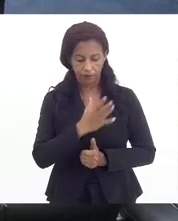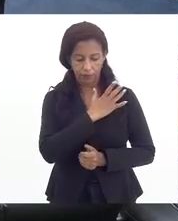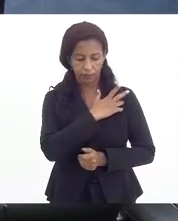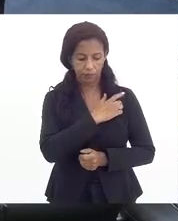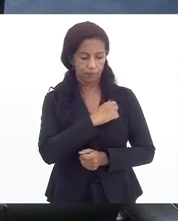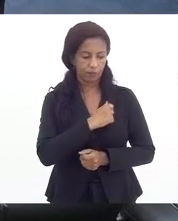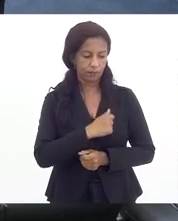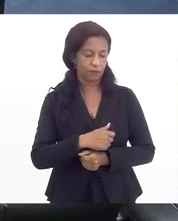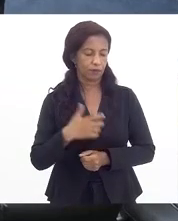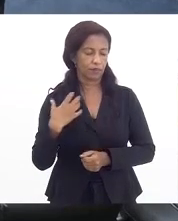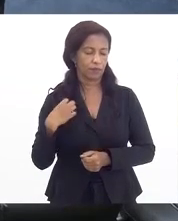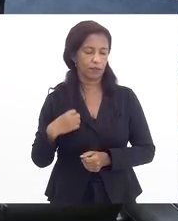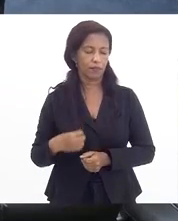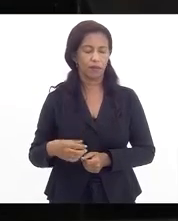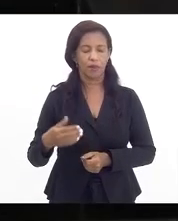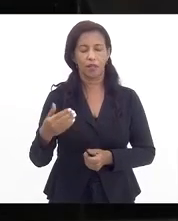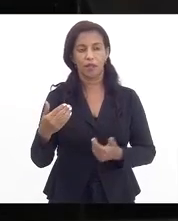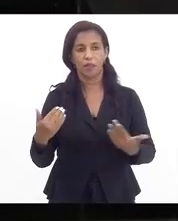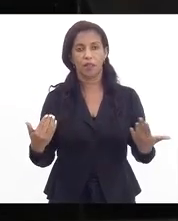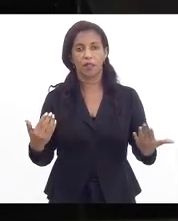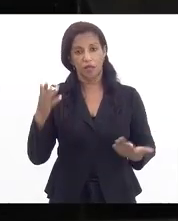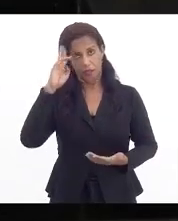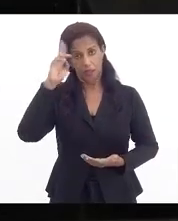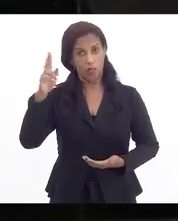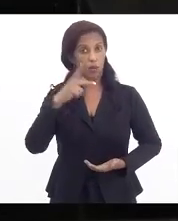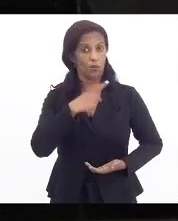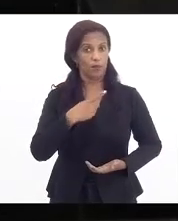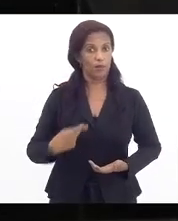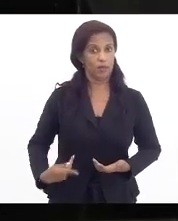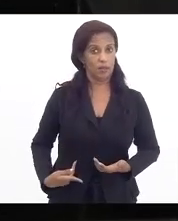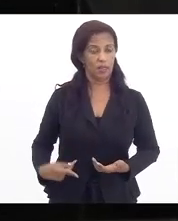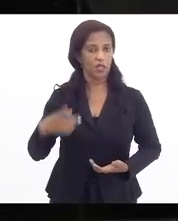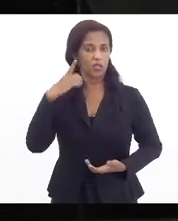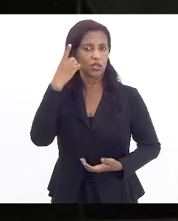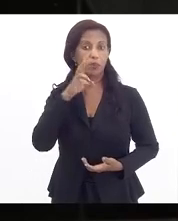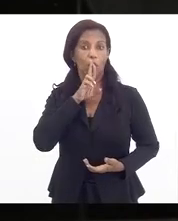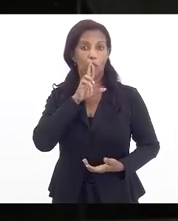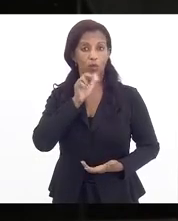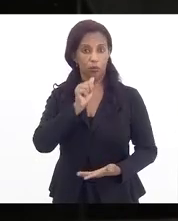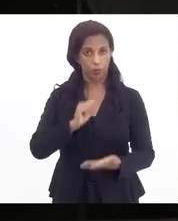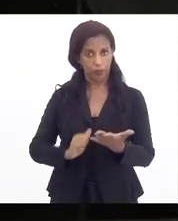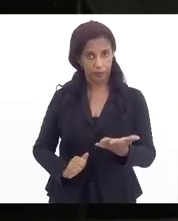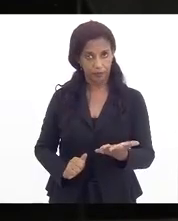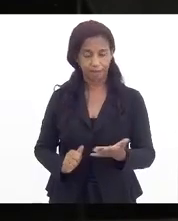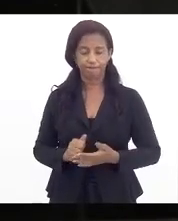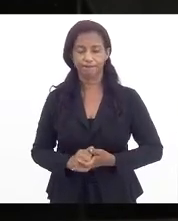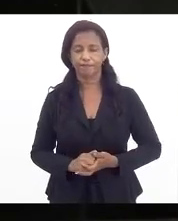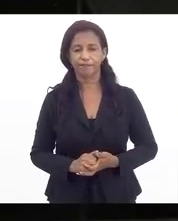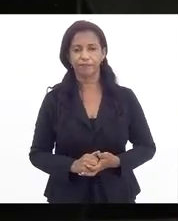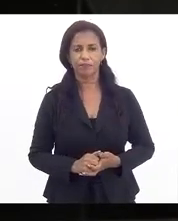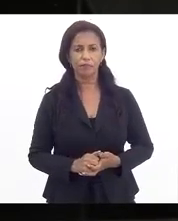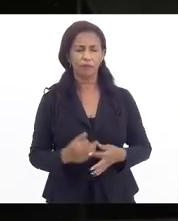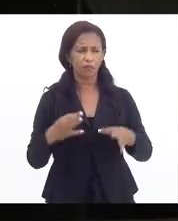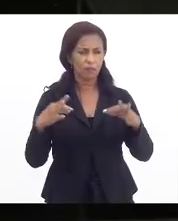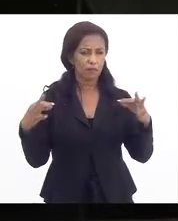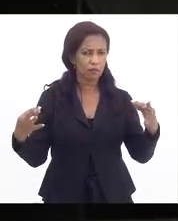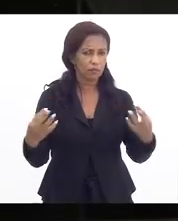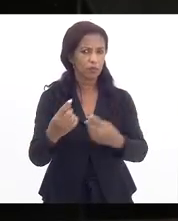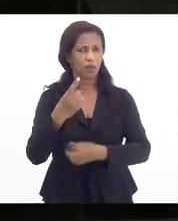o senhor presidente Deputado Rodrigo Amorim senhores deputados